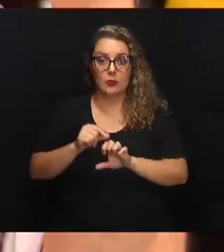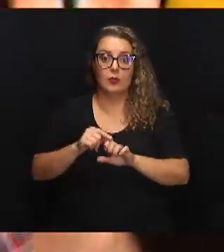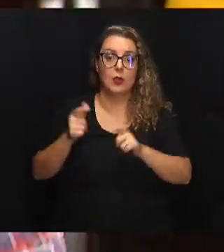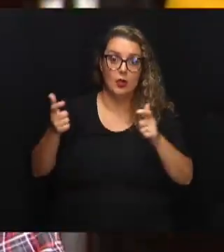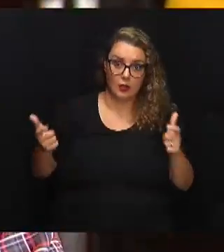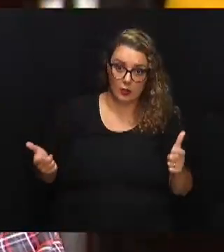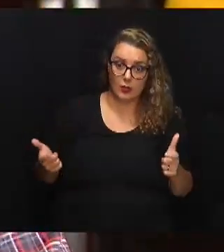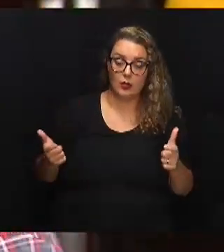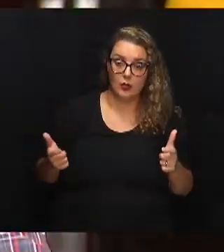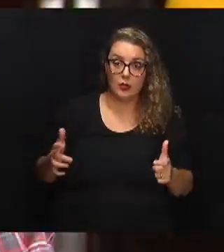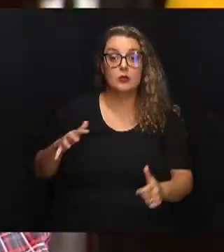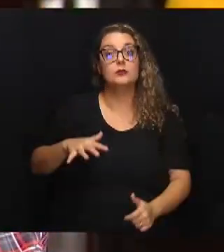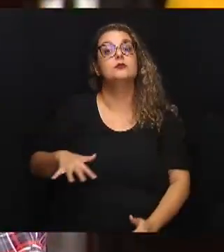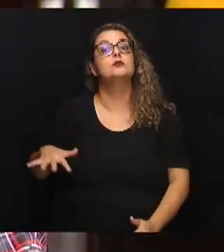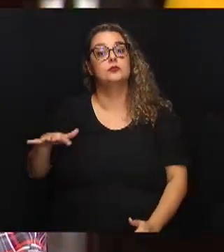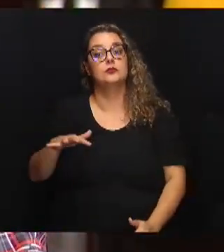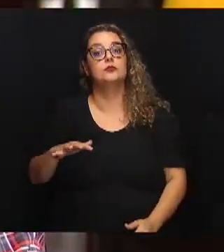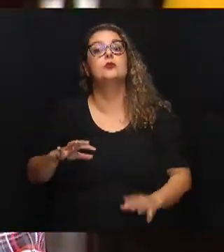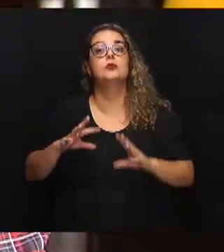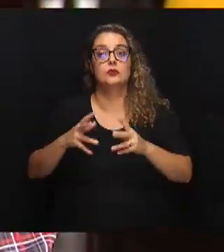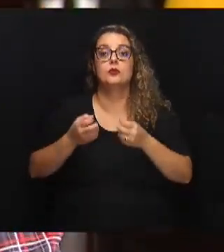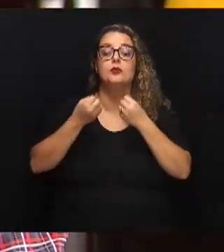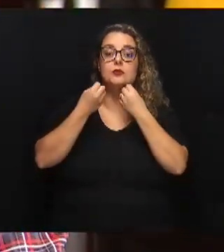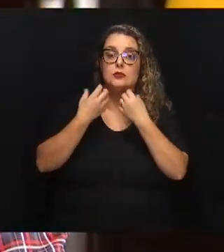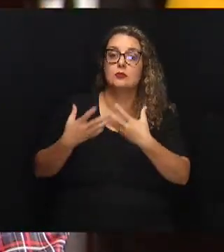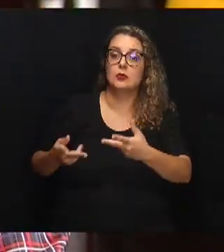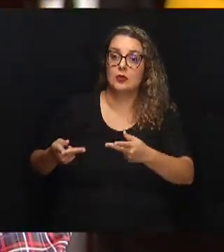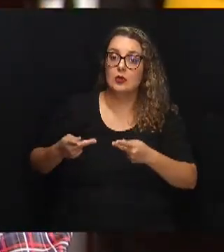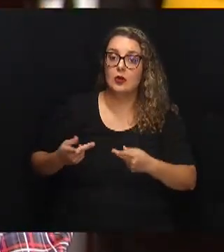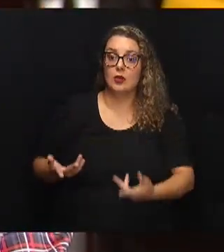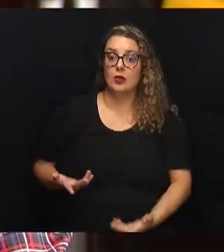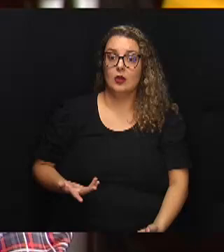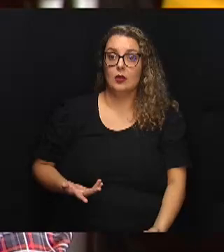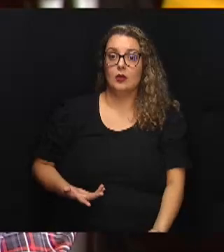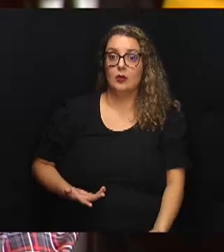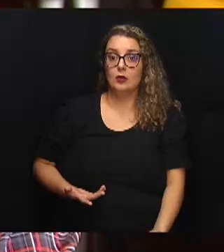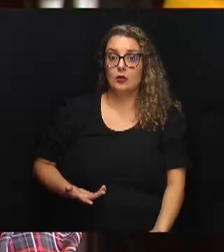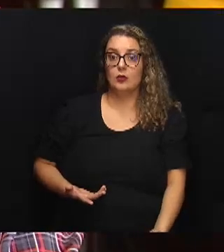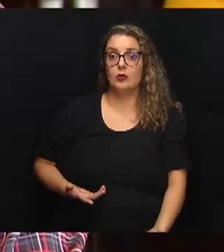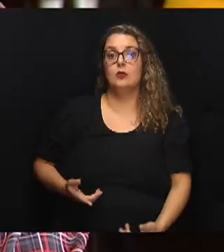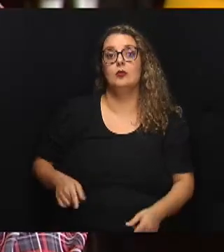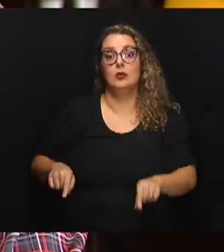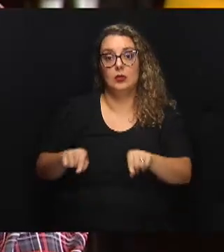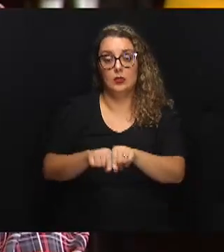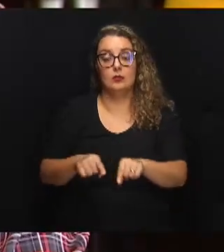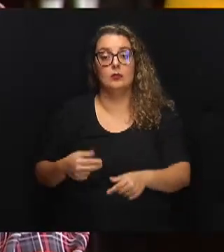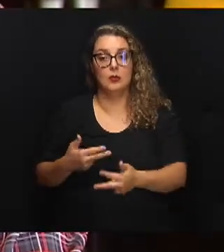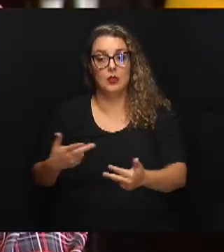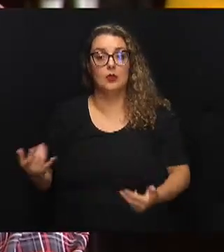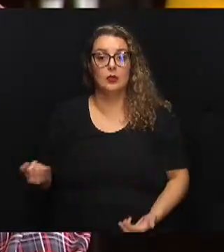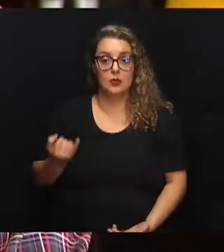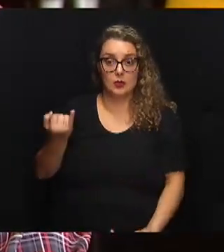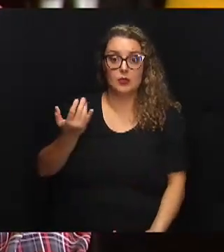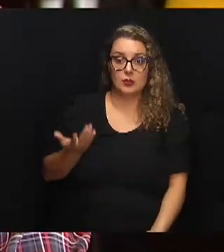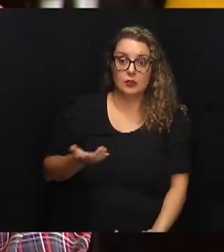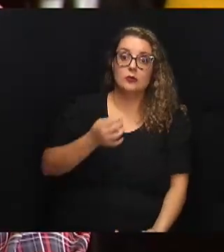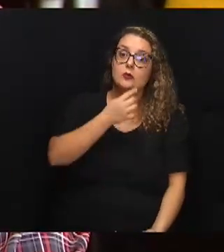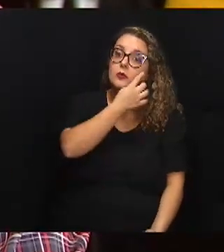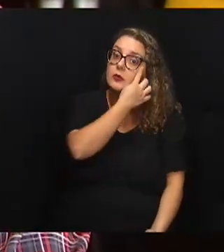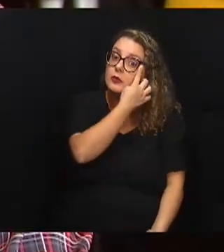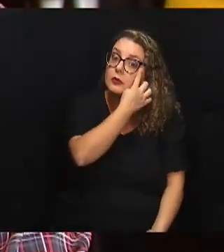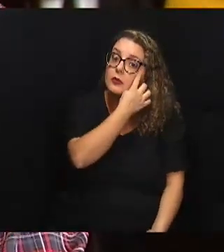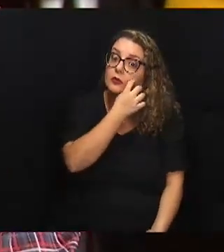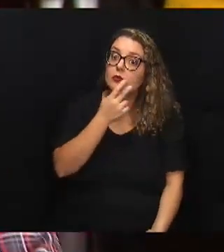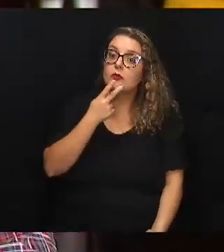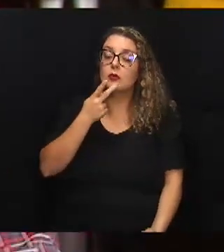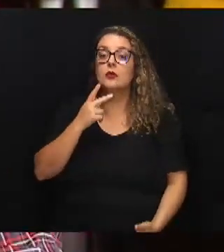bem gigante aí no mercado, todos são aceitam. E também um ponto importante, falando